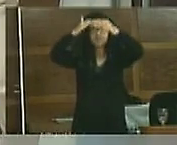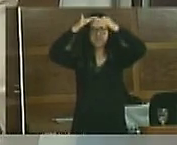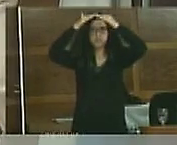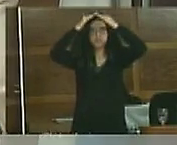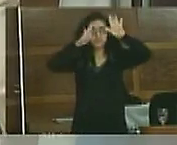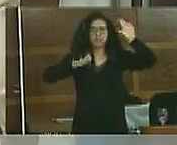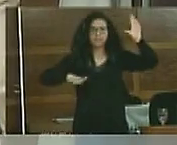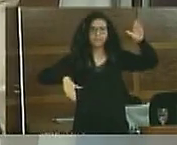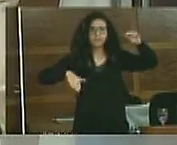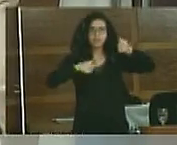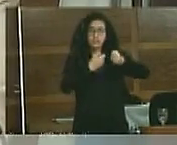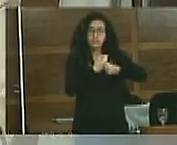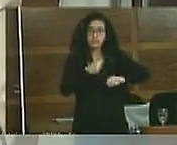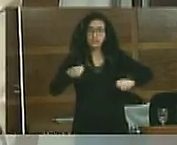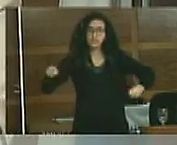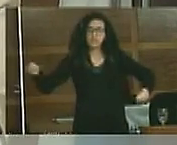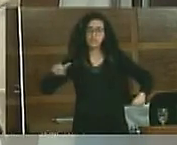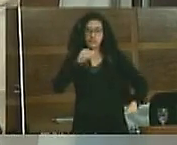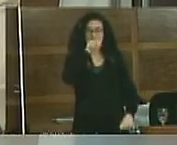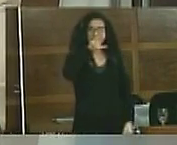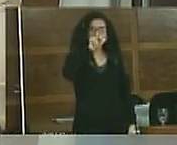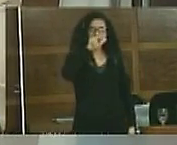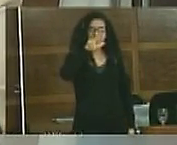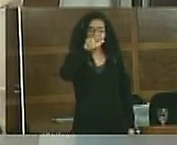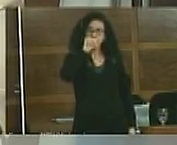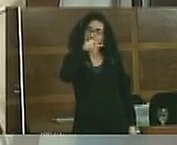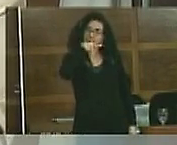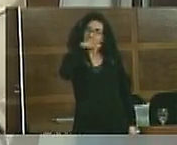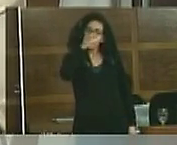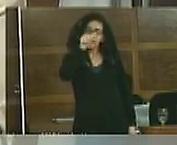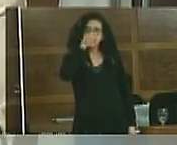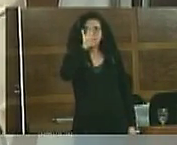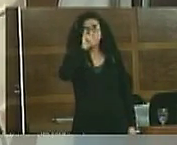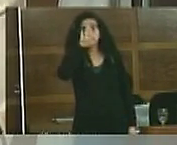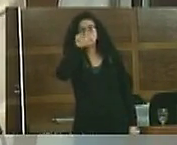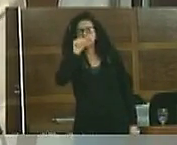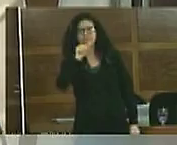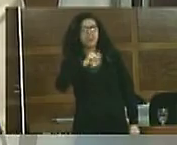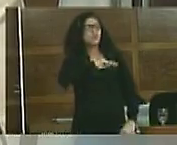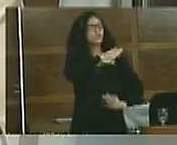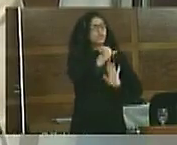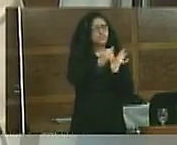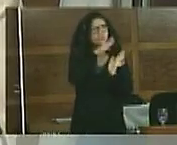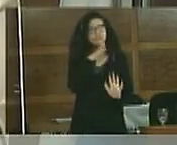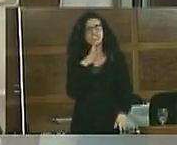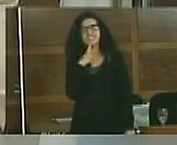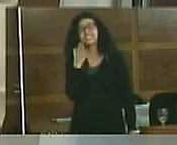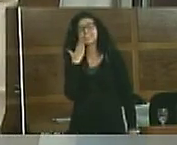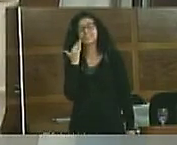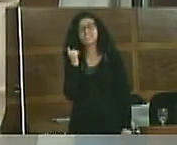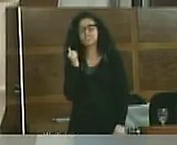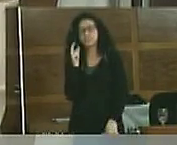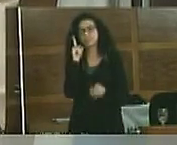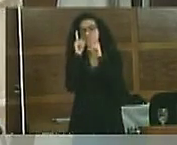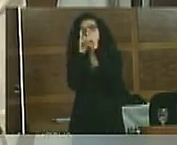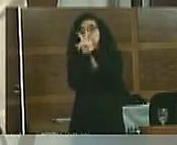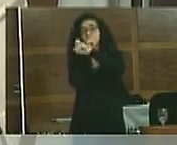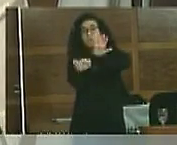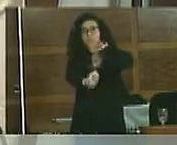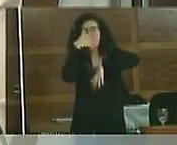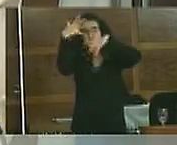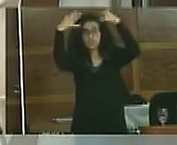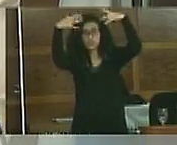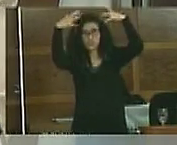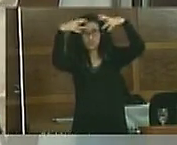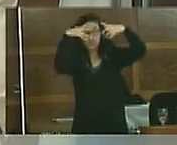Grande de Araçatiba. Todos que conhecem Araçatiba sabem a dificuldade ao desembarcar ali no cais em dias de chuva, porque